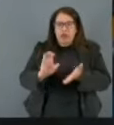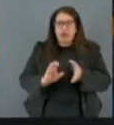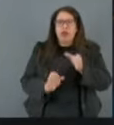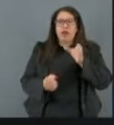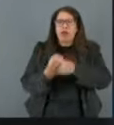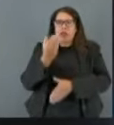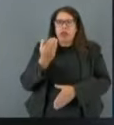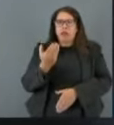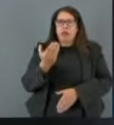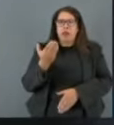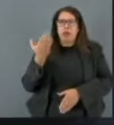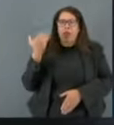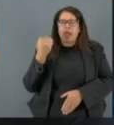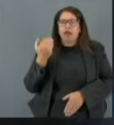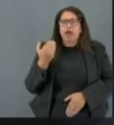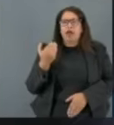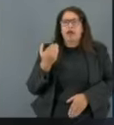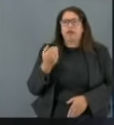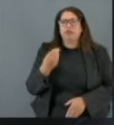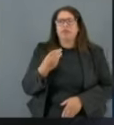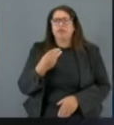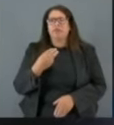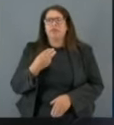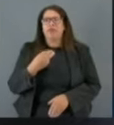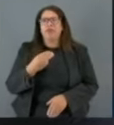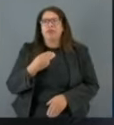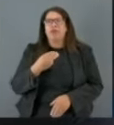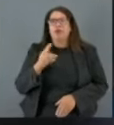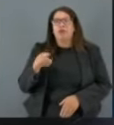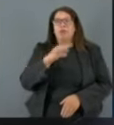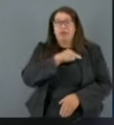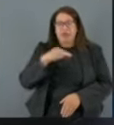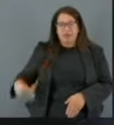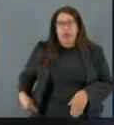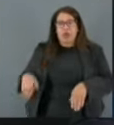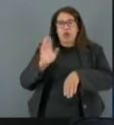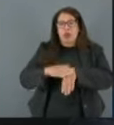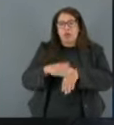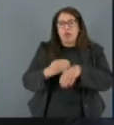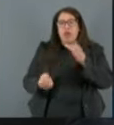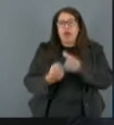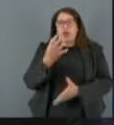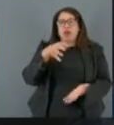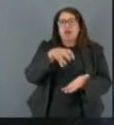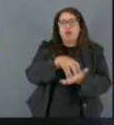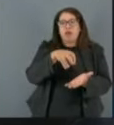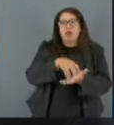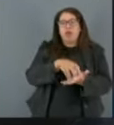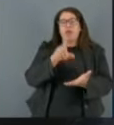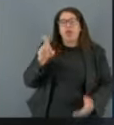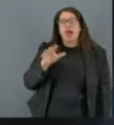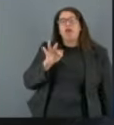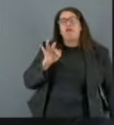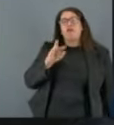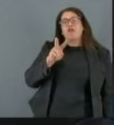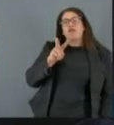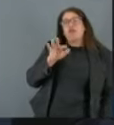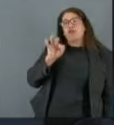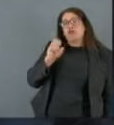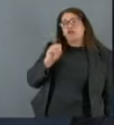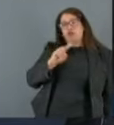lá durante o meu ministério o CIOF, lá em Centro Integrado de Operações de Fronteiras, lá em Foz do Iguaçu, com o mesmo